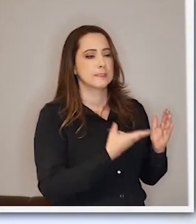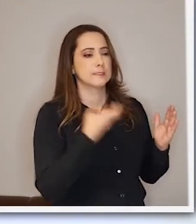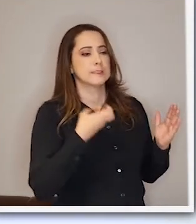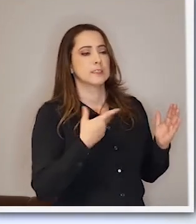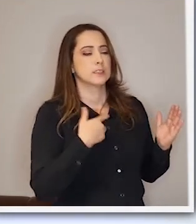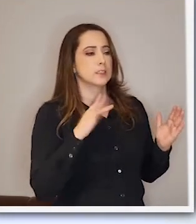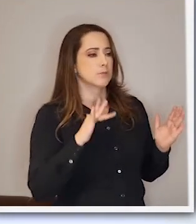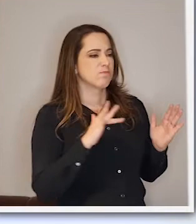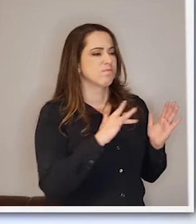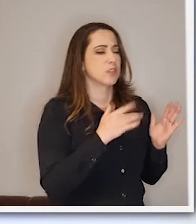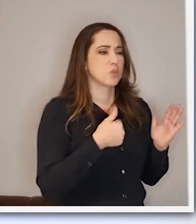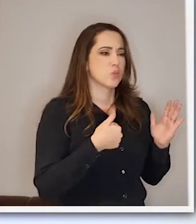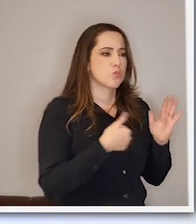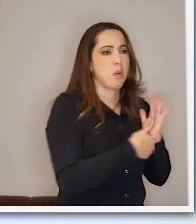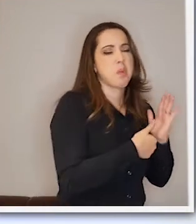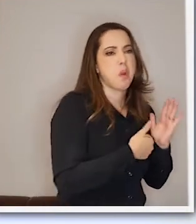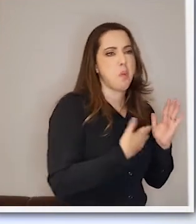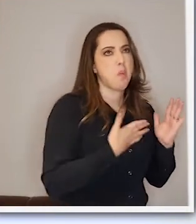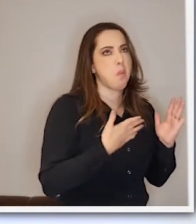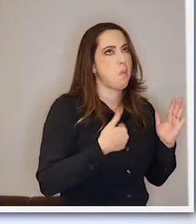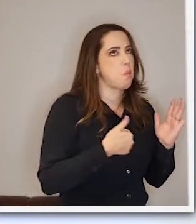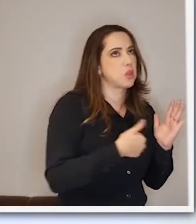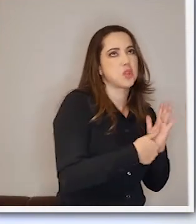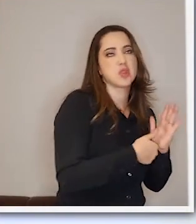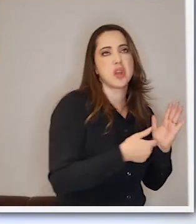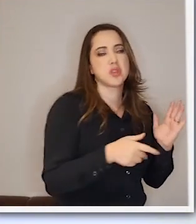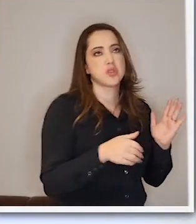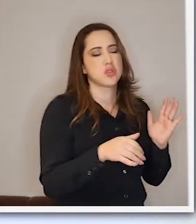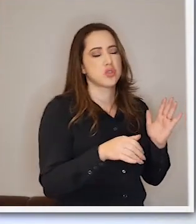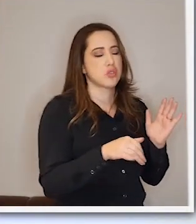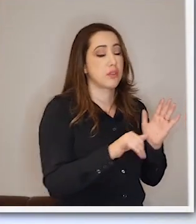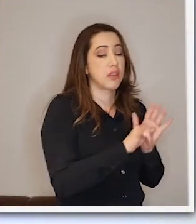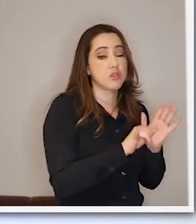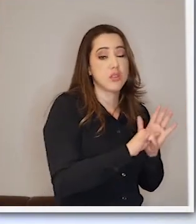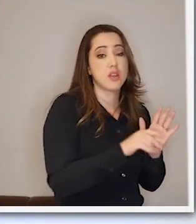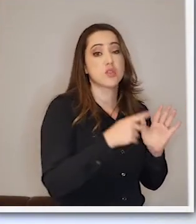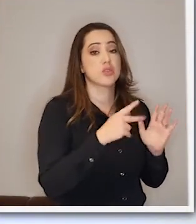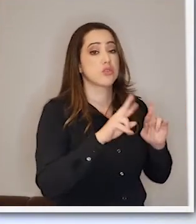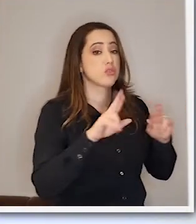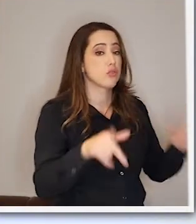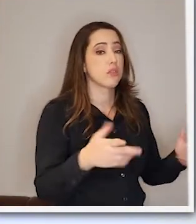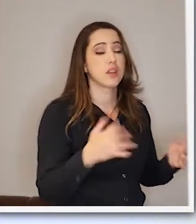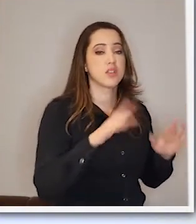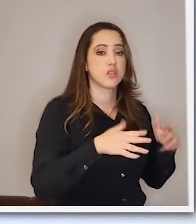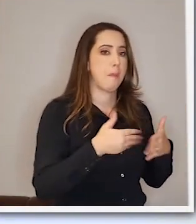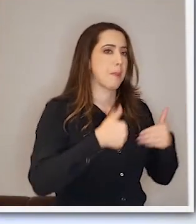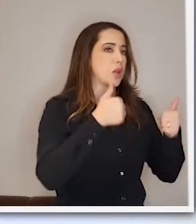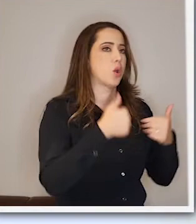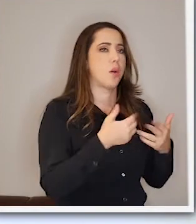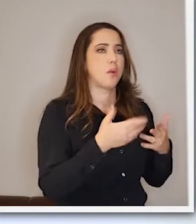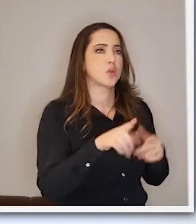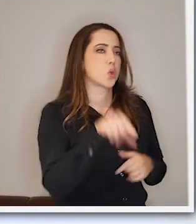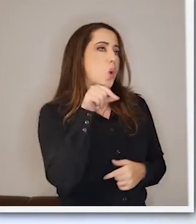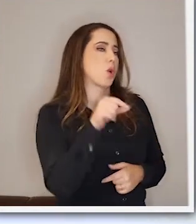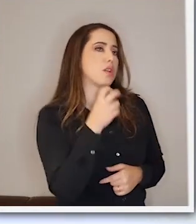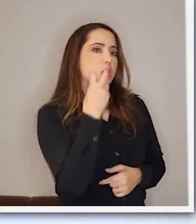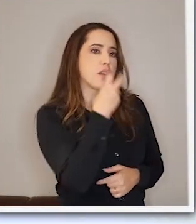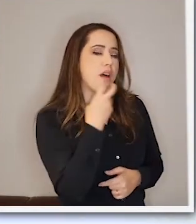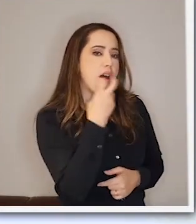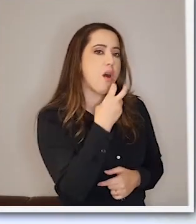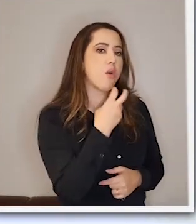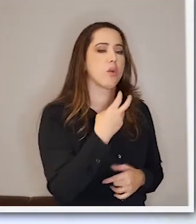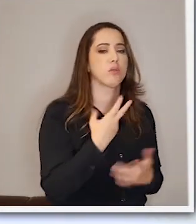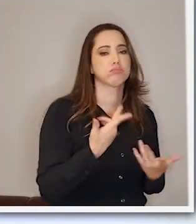se identifica com a cultura surda. Ele se identifica mais com a cultura oralista. O que é a cultura oralista ou ouvintista,